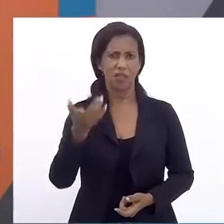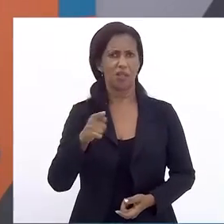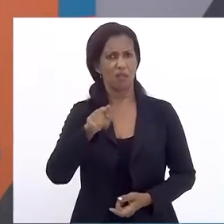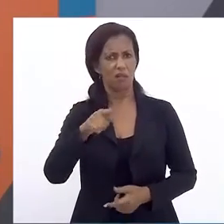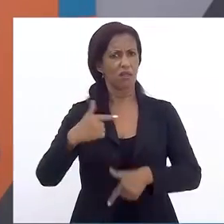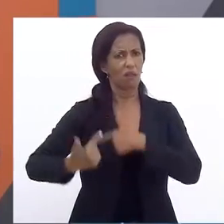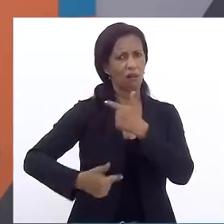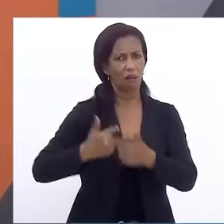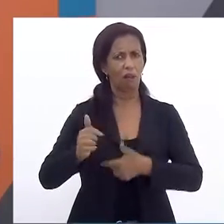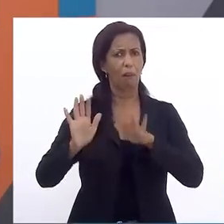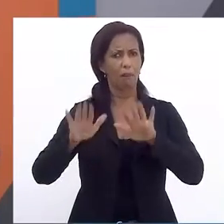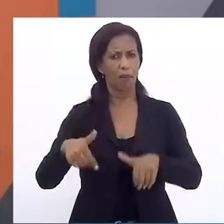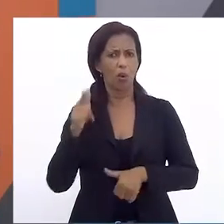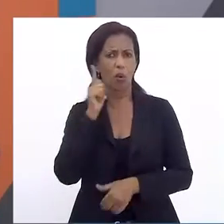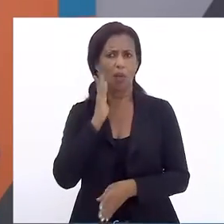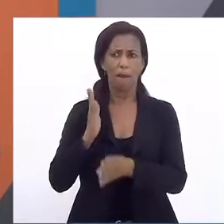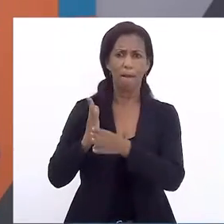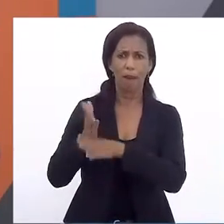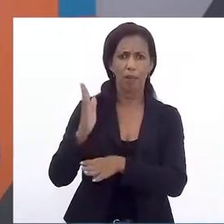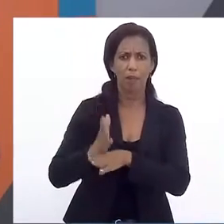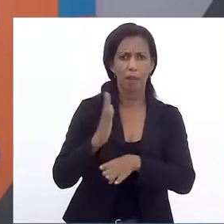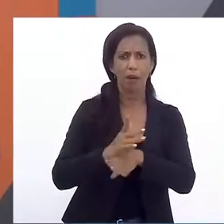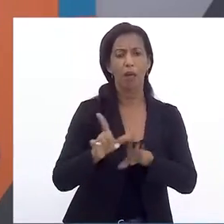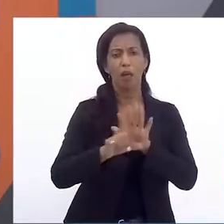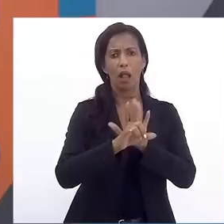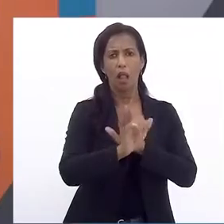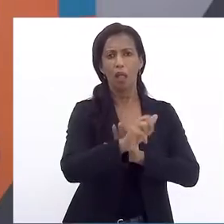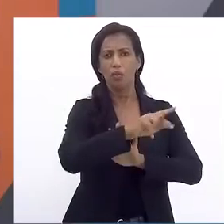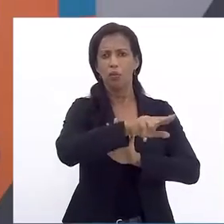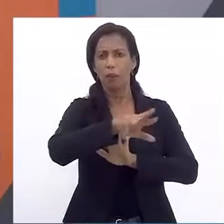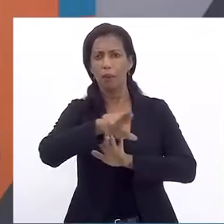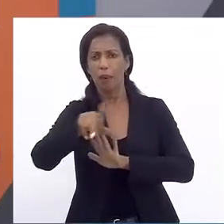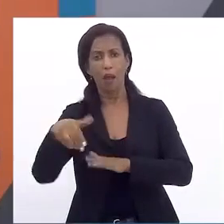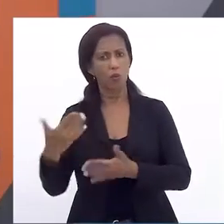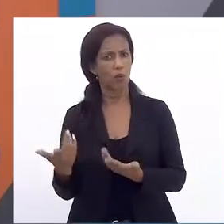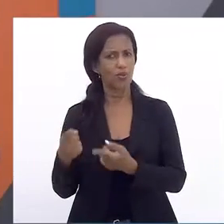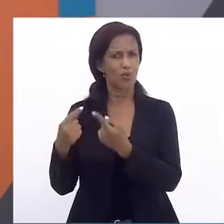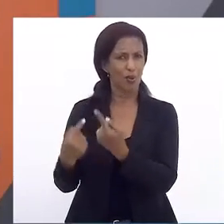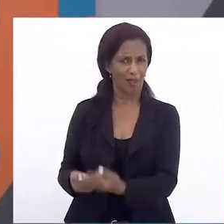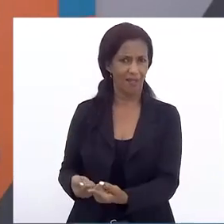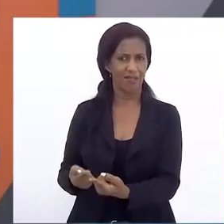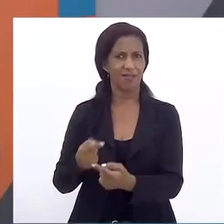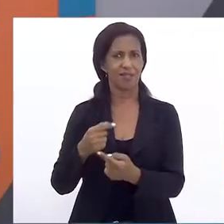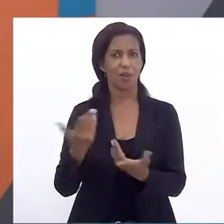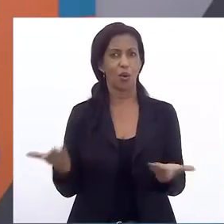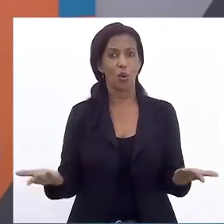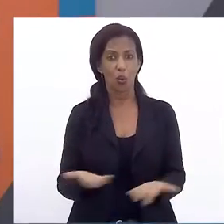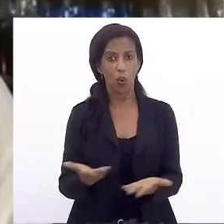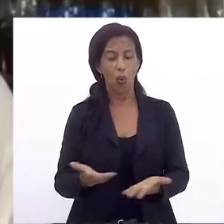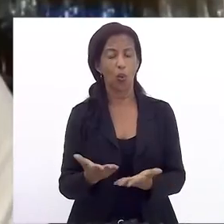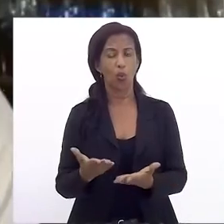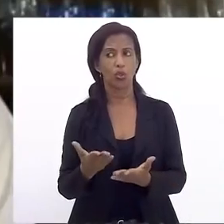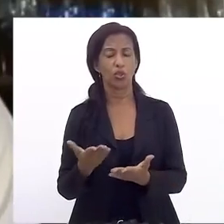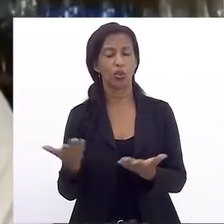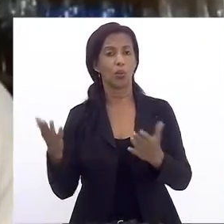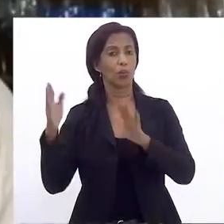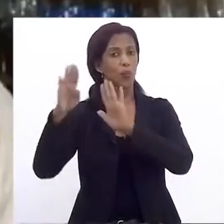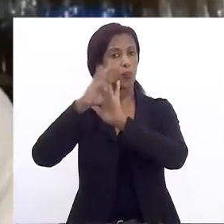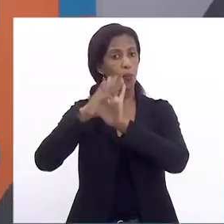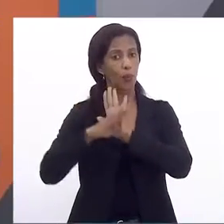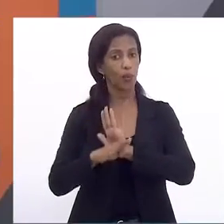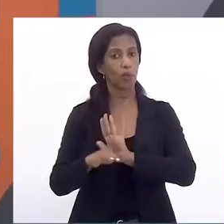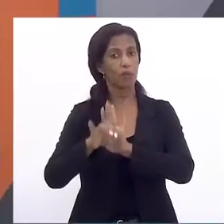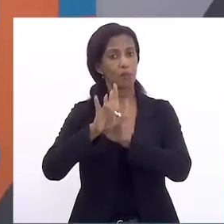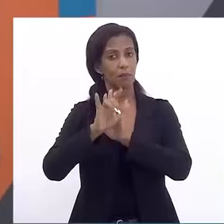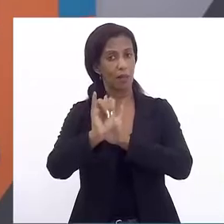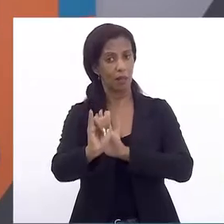na prefeitura, por 2 mandatos, né, ele facilitou. A senhora é uma deputada bastante atuante que consegue aprovação de várias leis. Mas também a